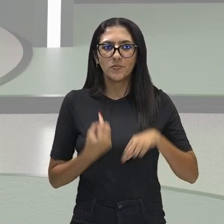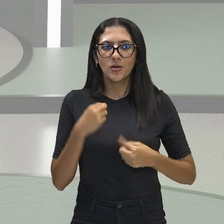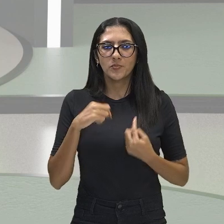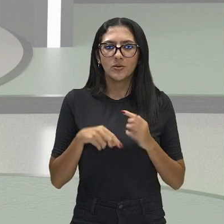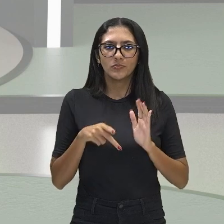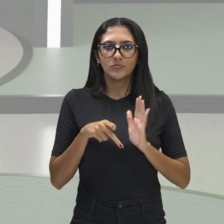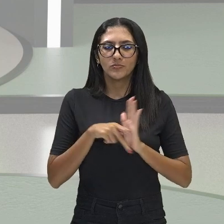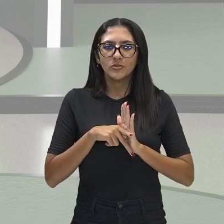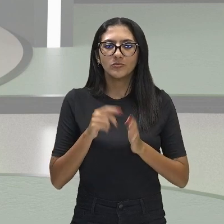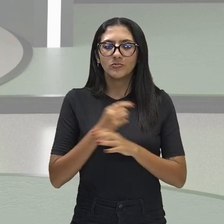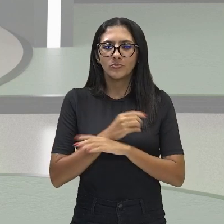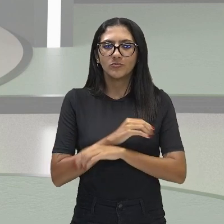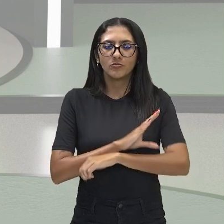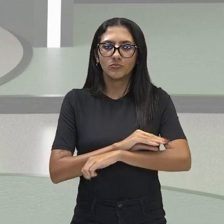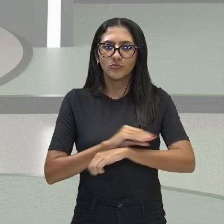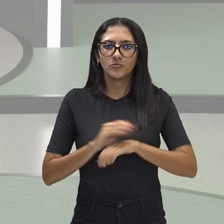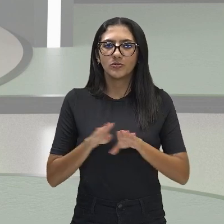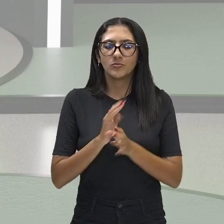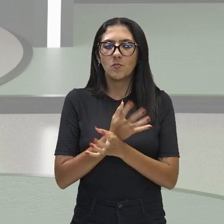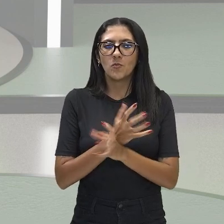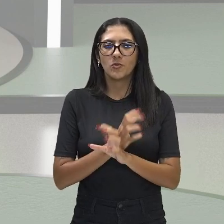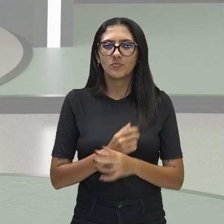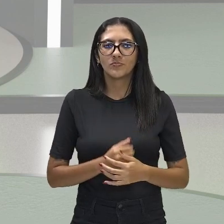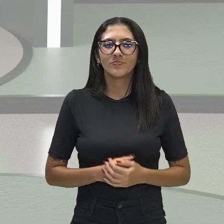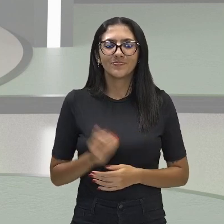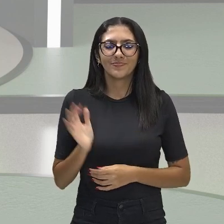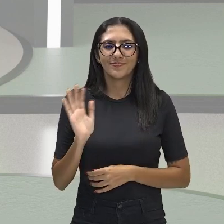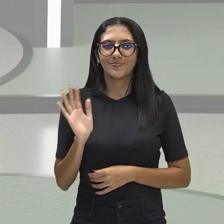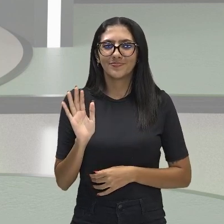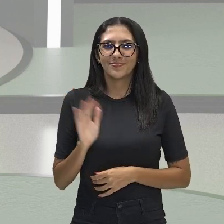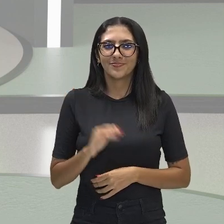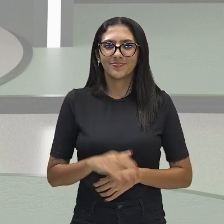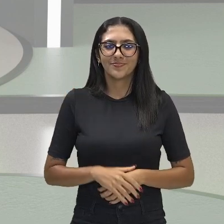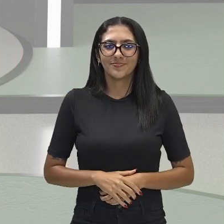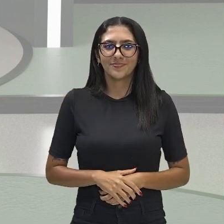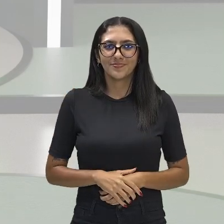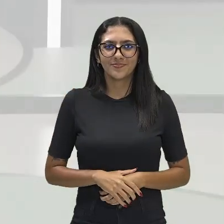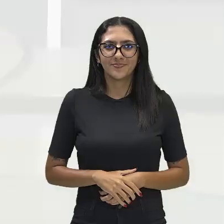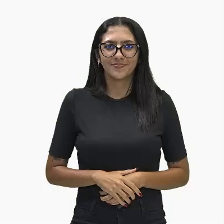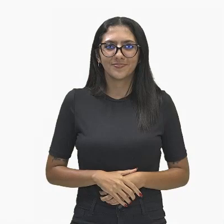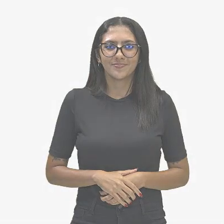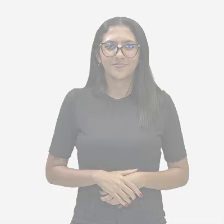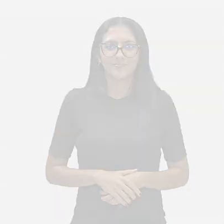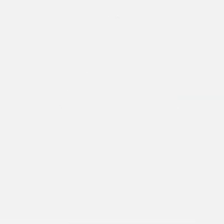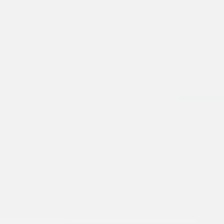esquelético e sistema muscular. Até a nossa próxima aula.